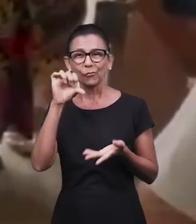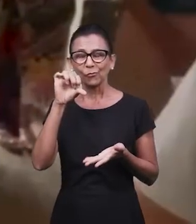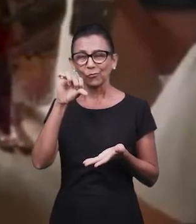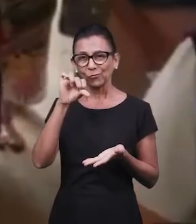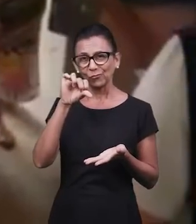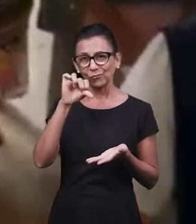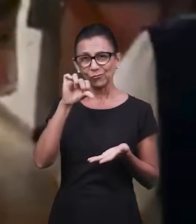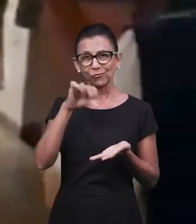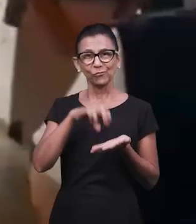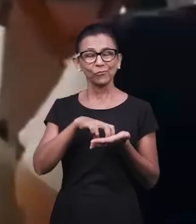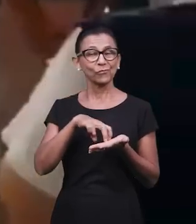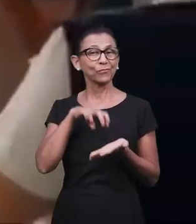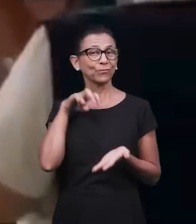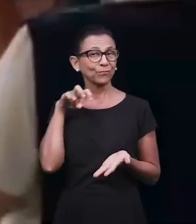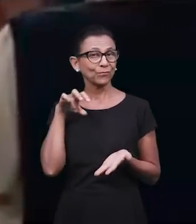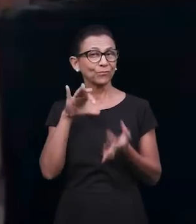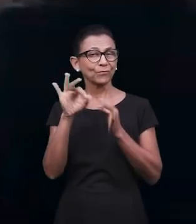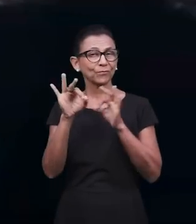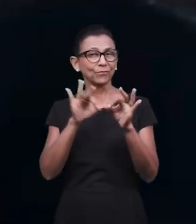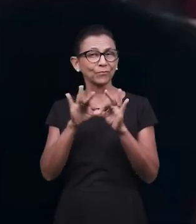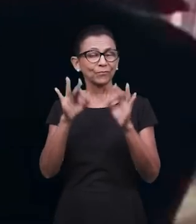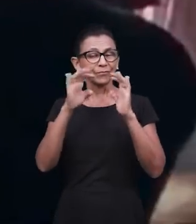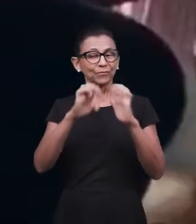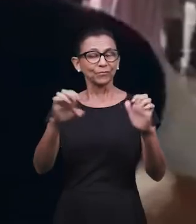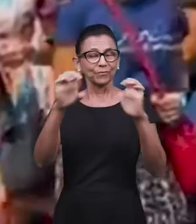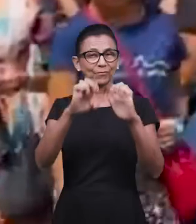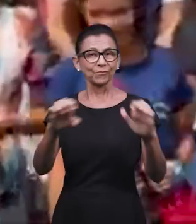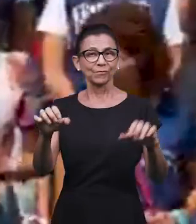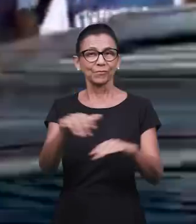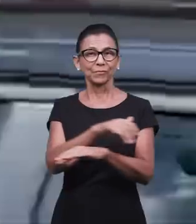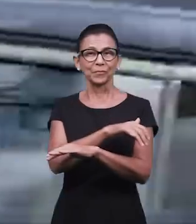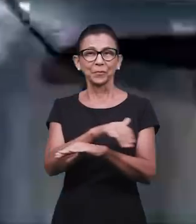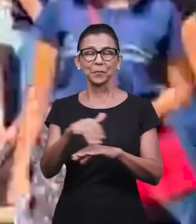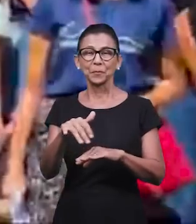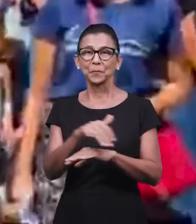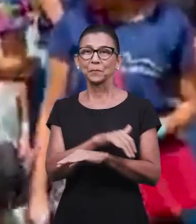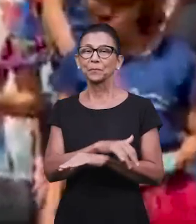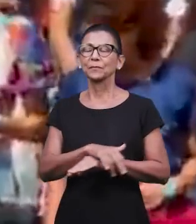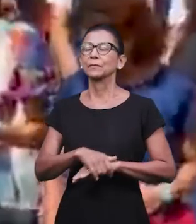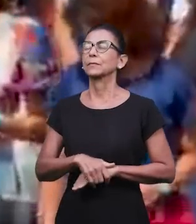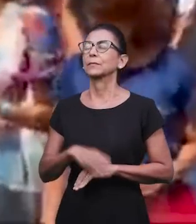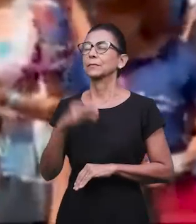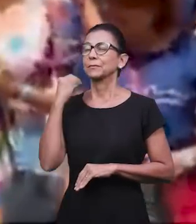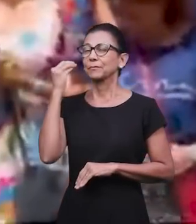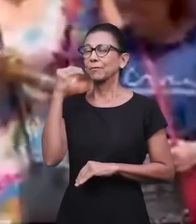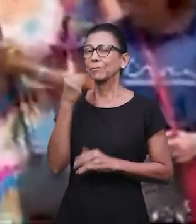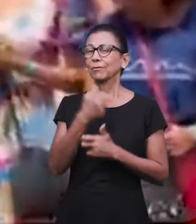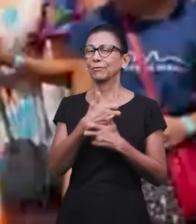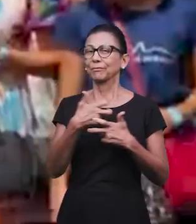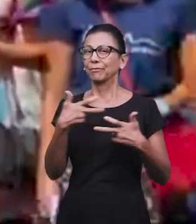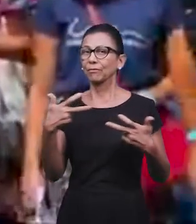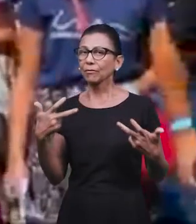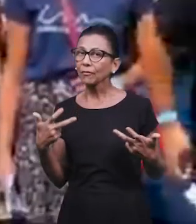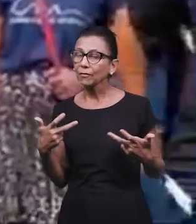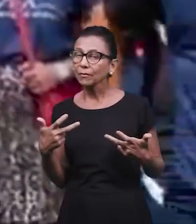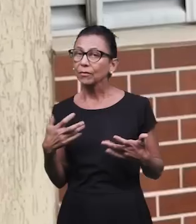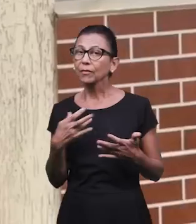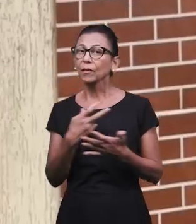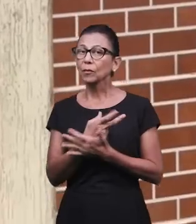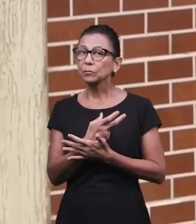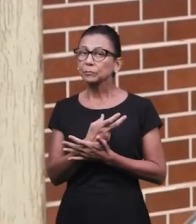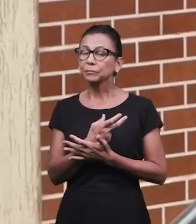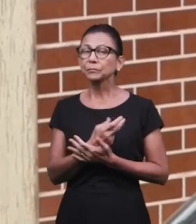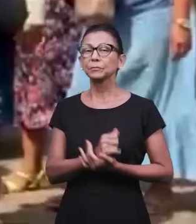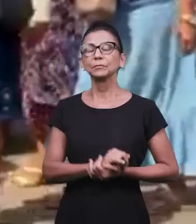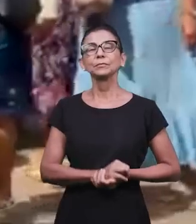horas, preparando para saírem ao campo para evangelizar. E ali eles tiveram muitas experiências, onde